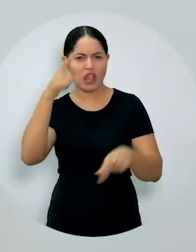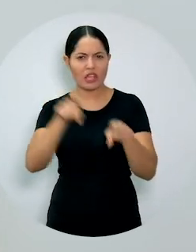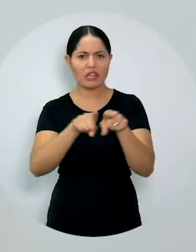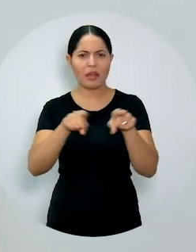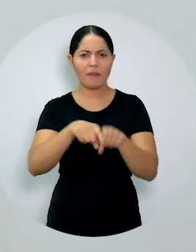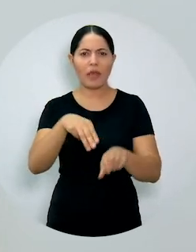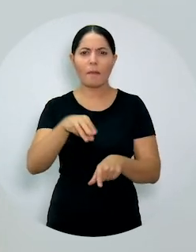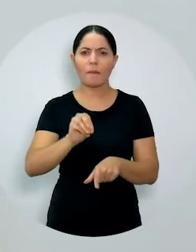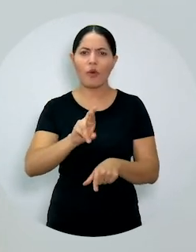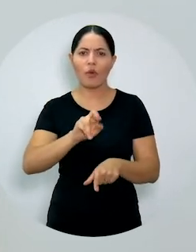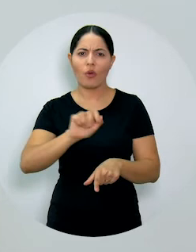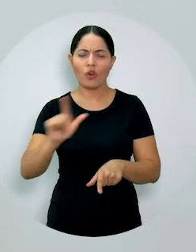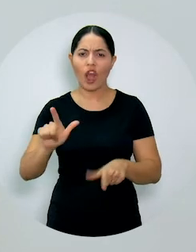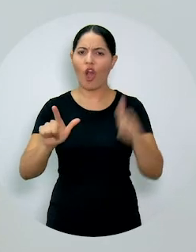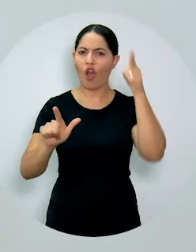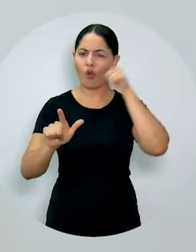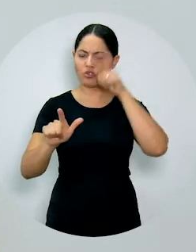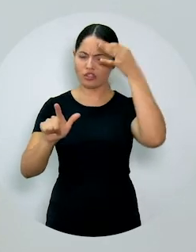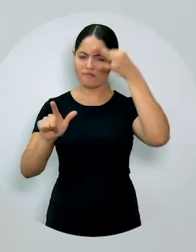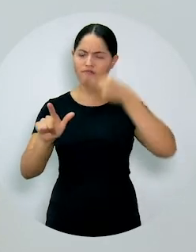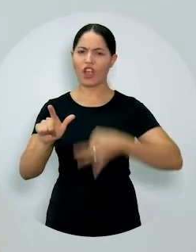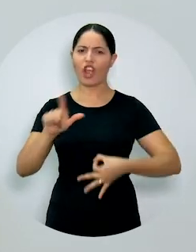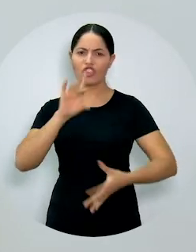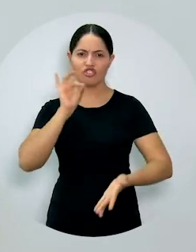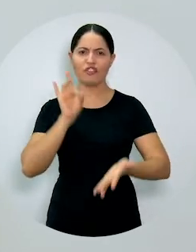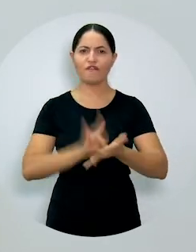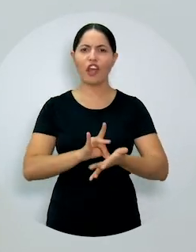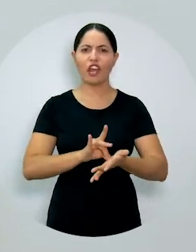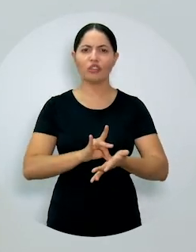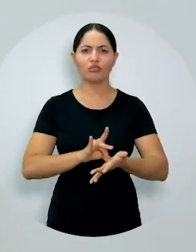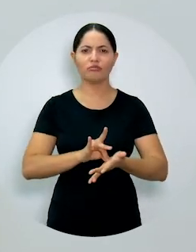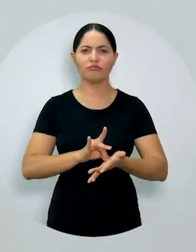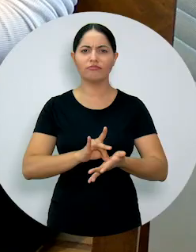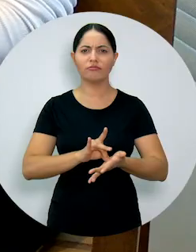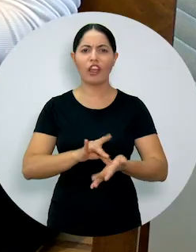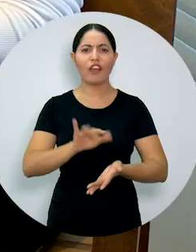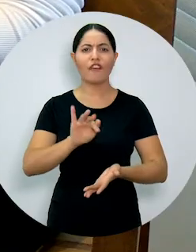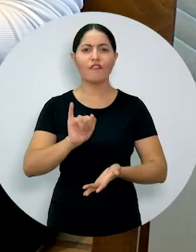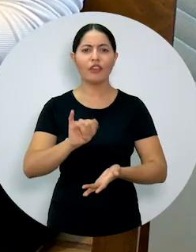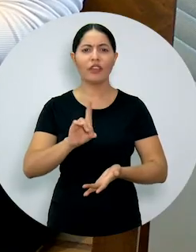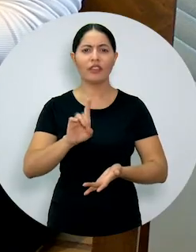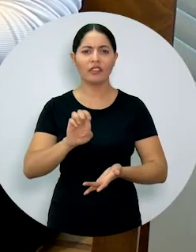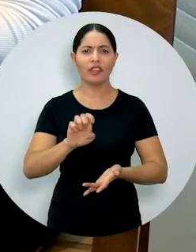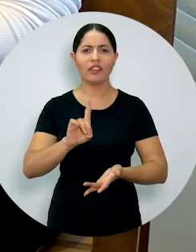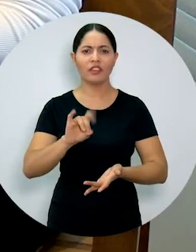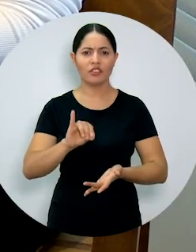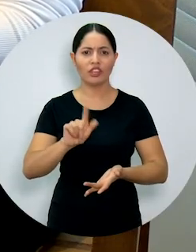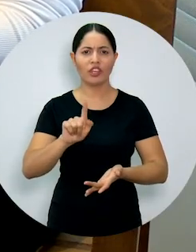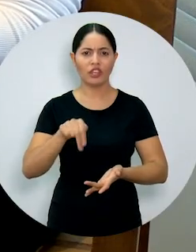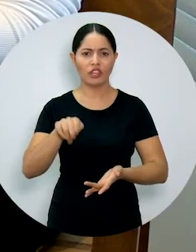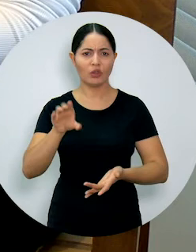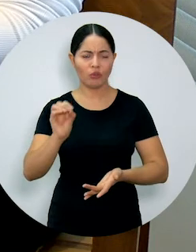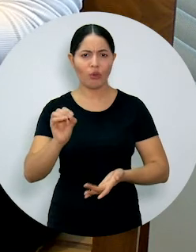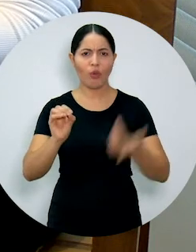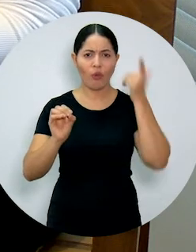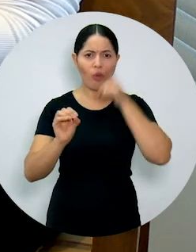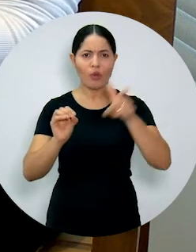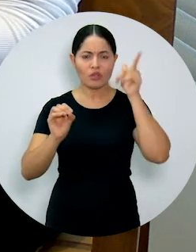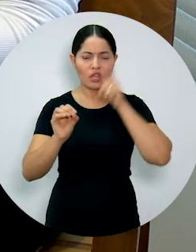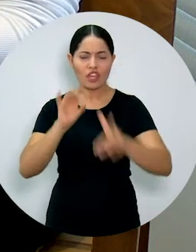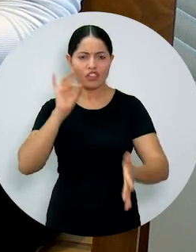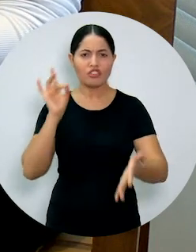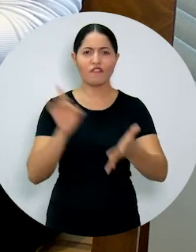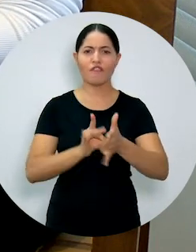que dão representatividade e fidedignidade à Ordem dos Advogados para que ela seja a instituição que ela é,